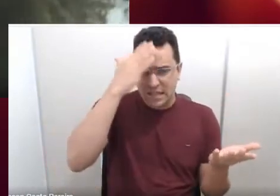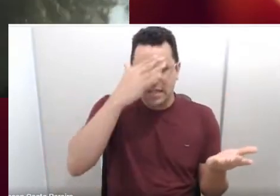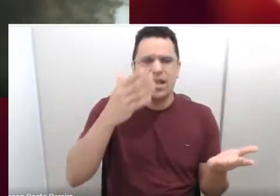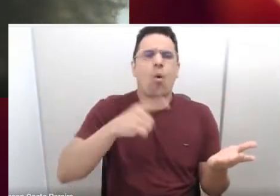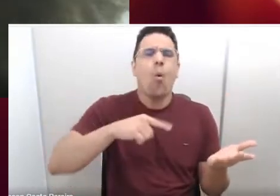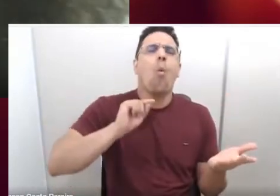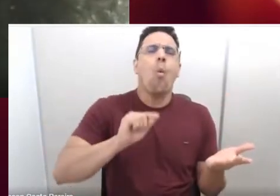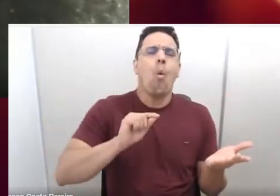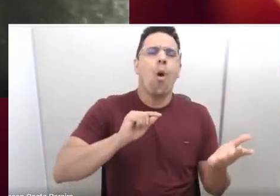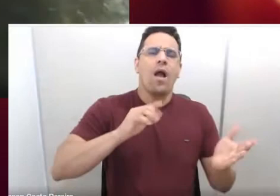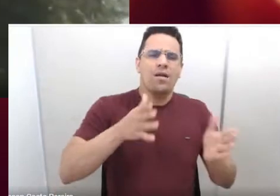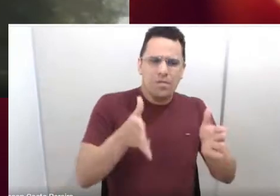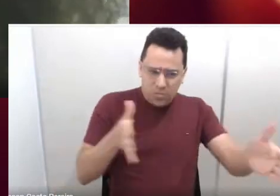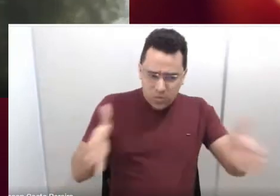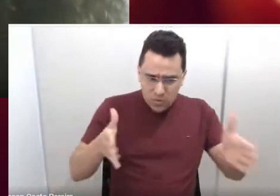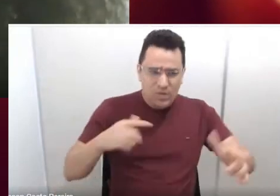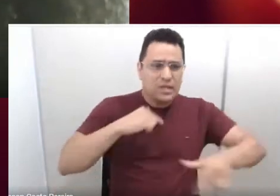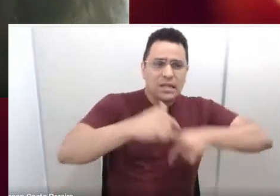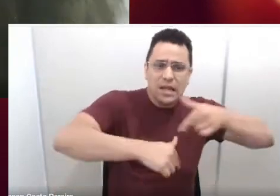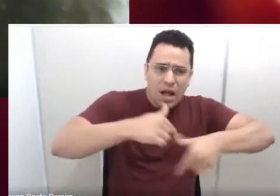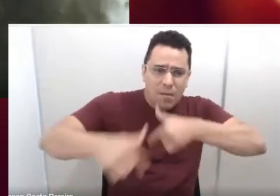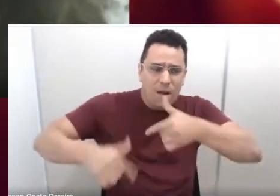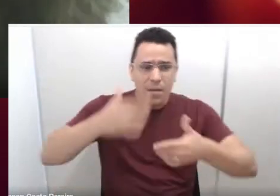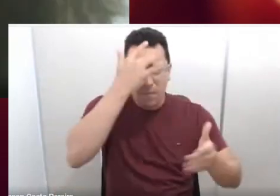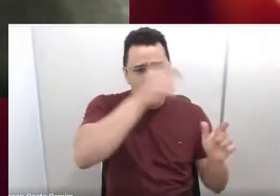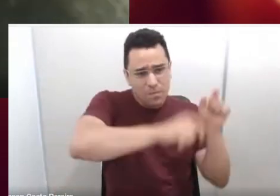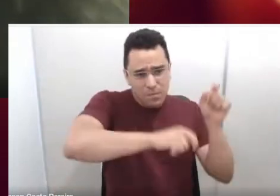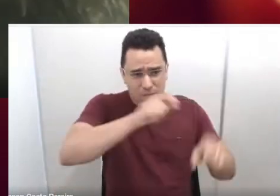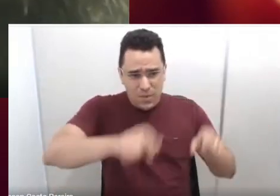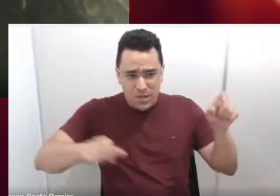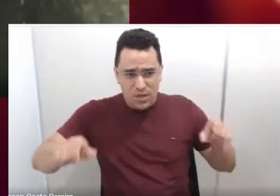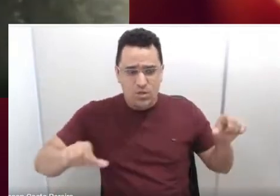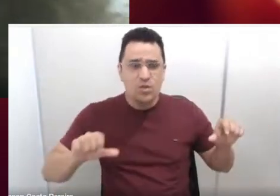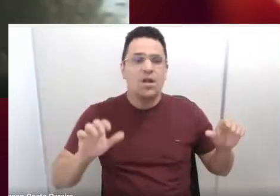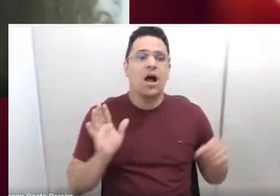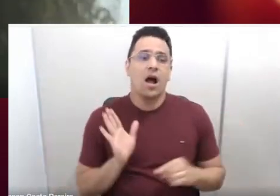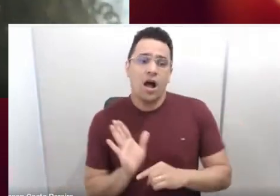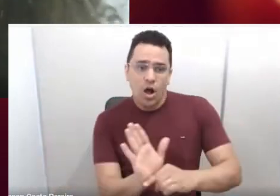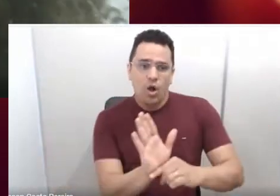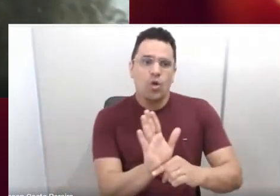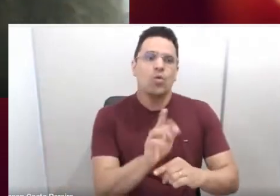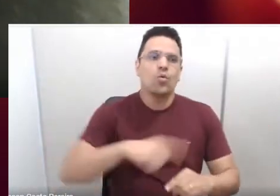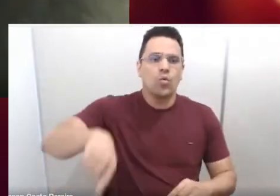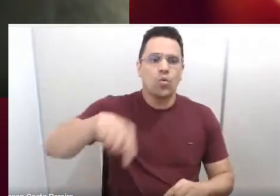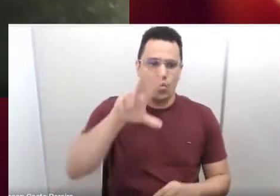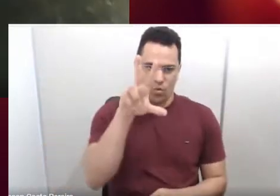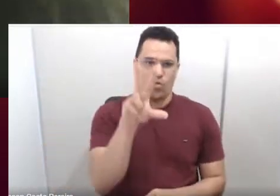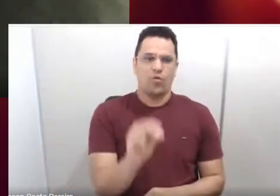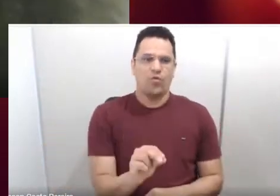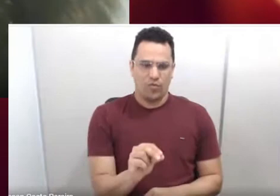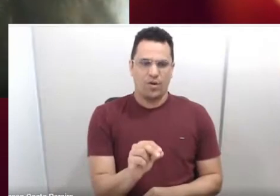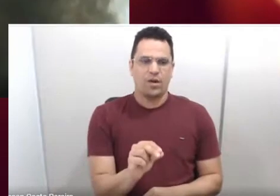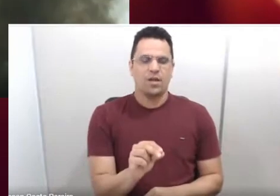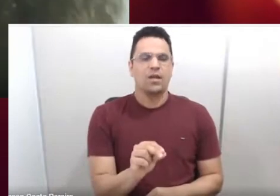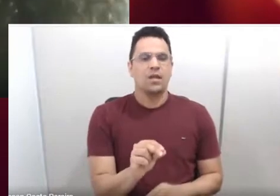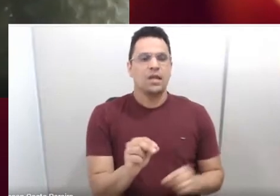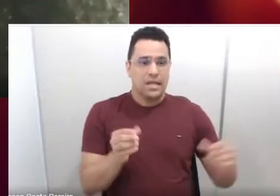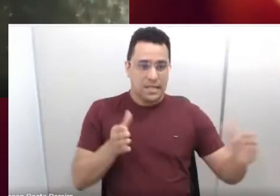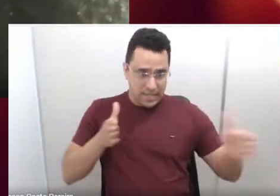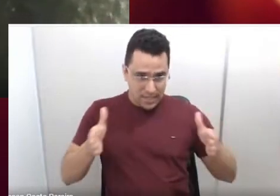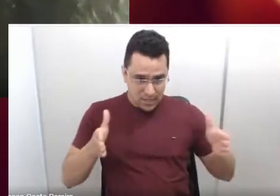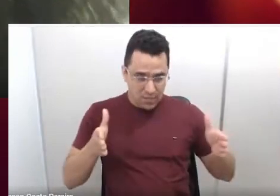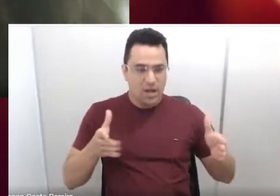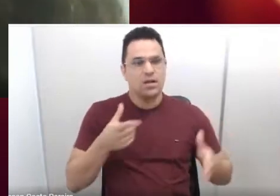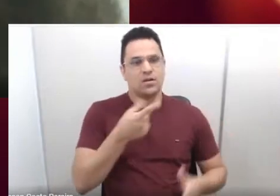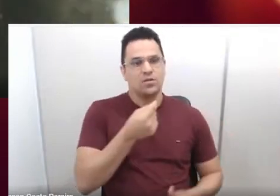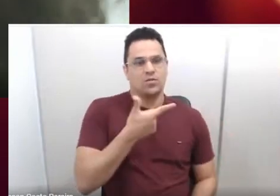trabalhos, né, e de todos os atores envolvidos para a manutenção das atividades da universidade ao longo desse ano de